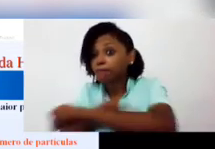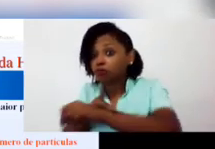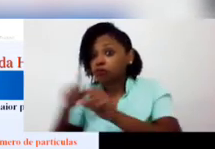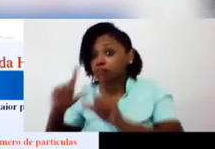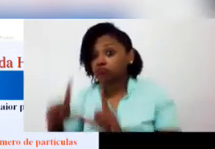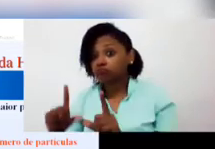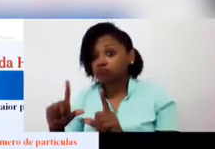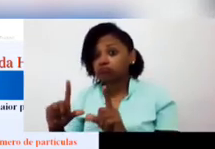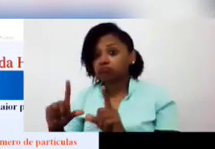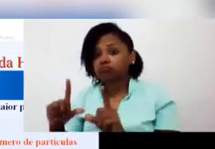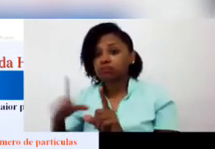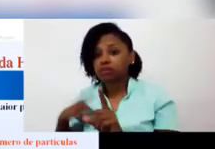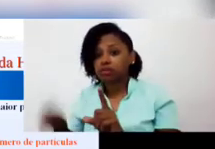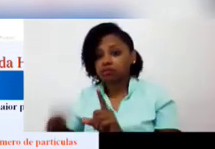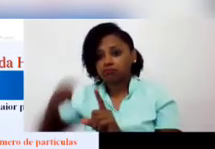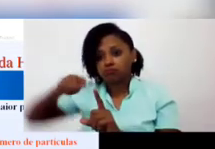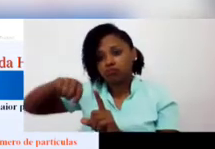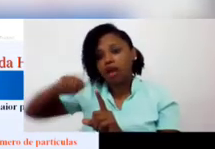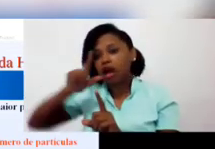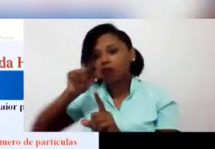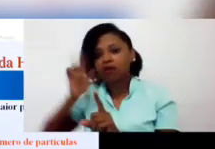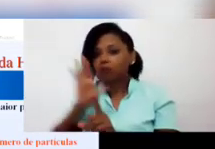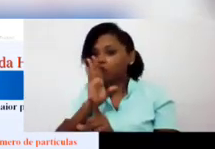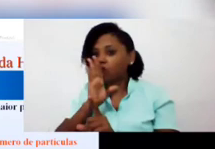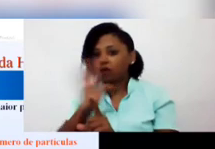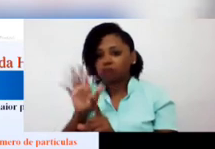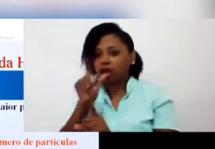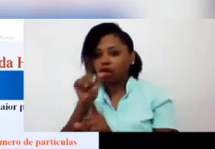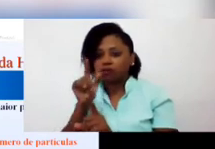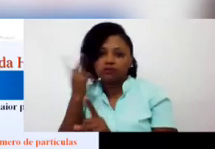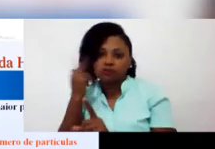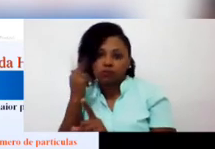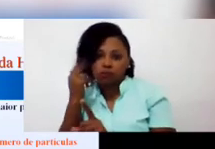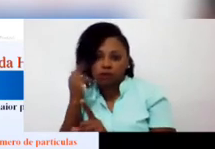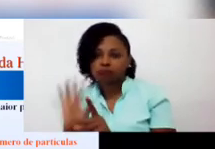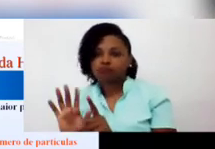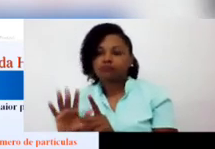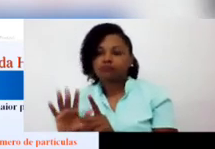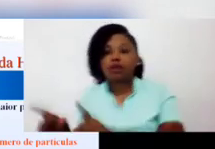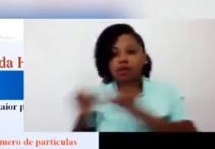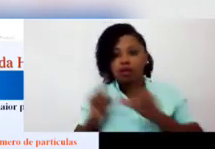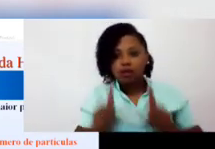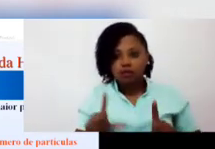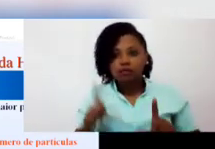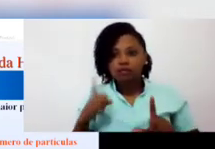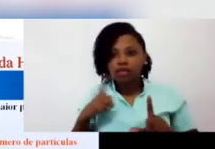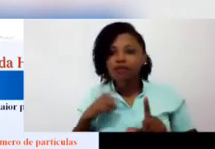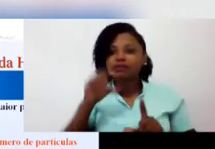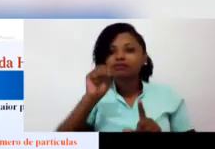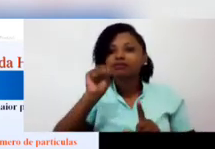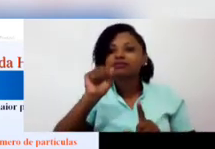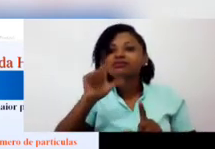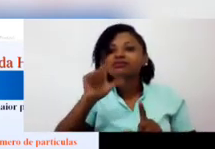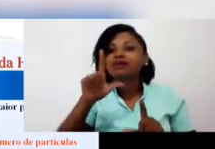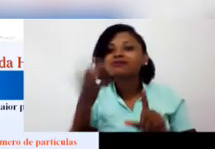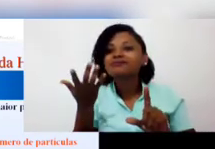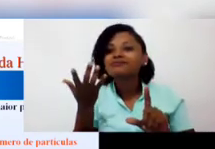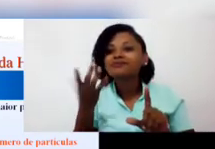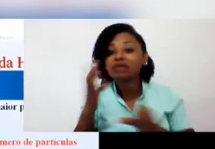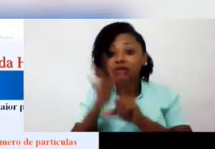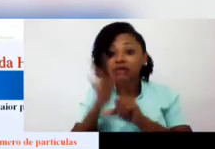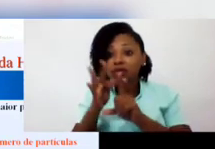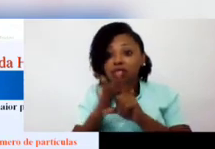caso, a água pura, um frasco com água pura e um frasco com água salgada, um vasilhame, um becker,